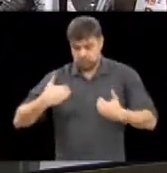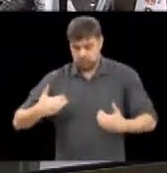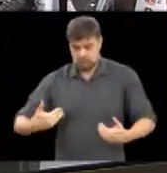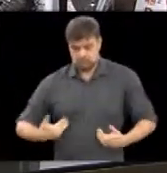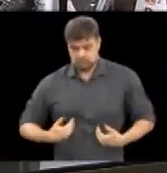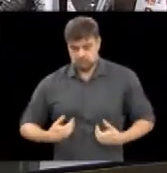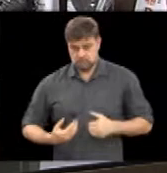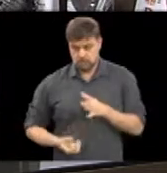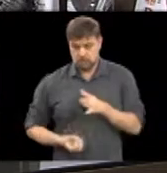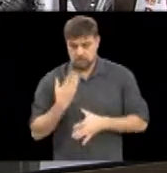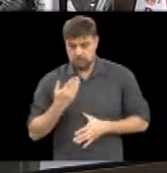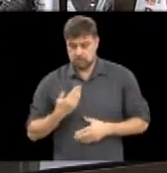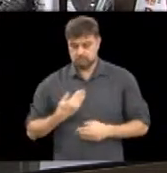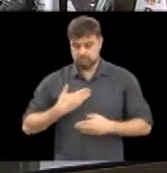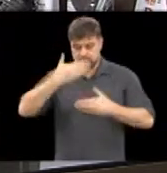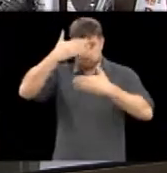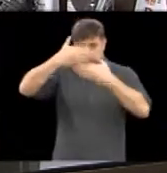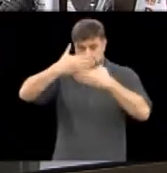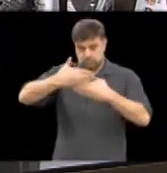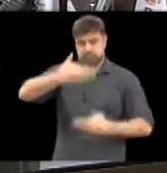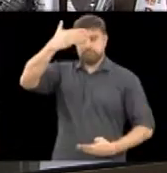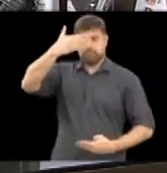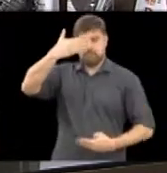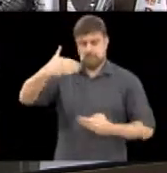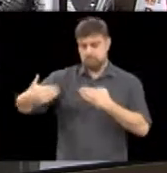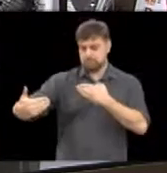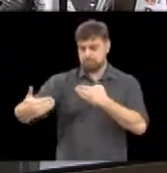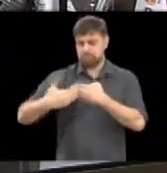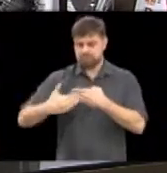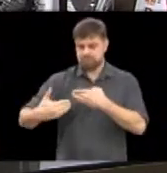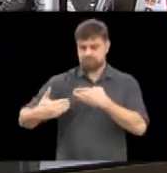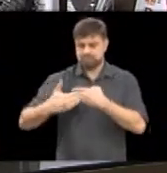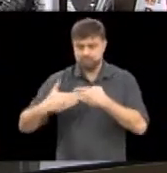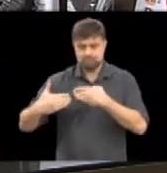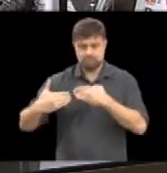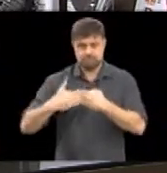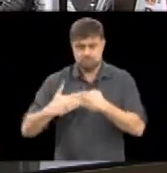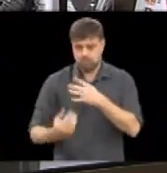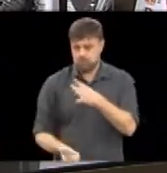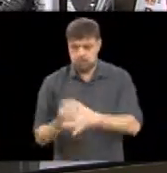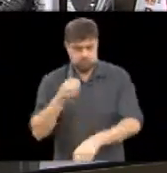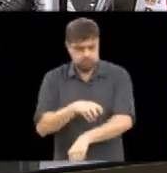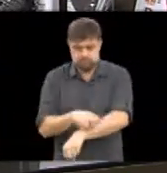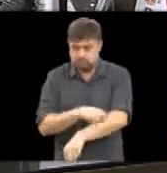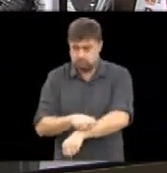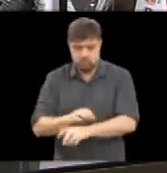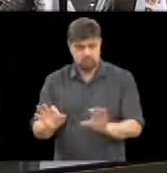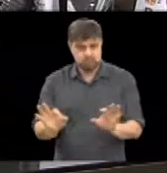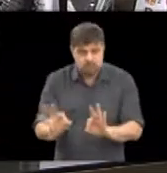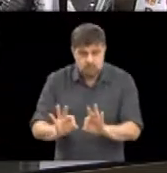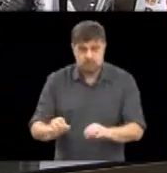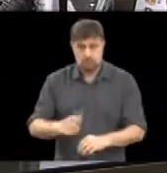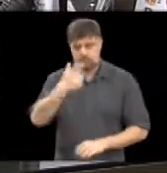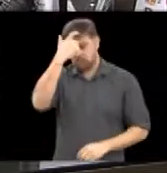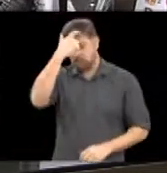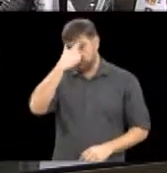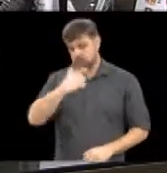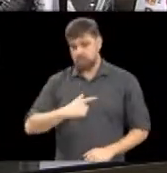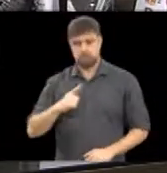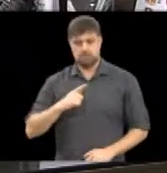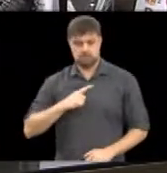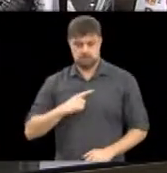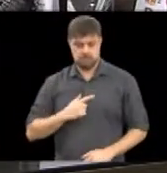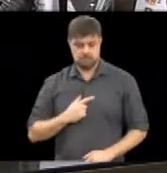nosso organismo cria uma resistência imunológica, entendeu? Então, você praticamente